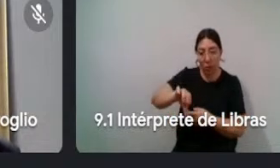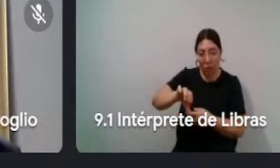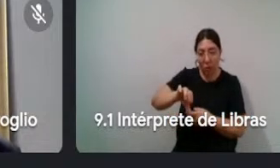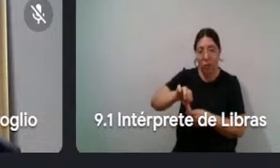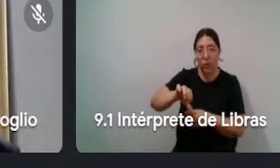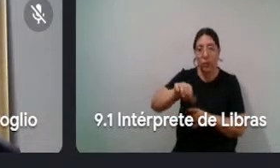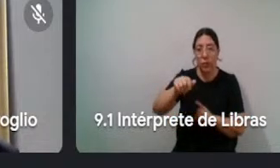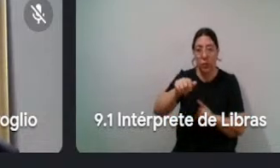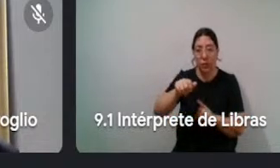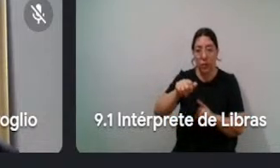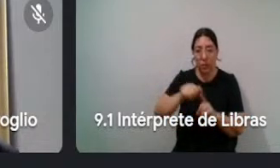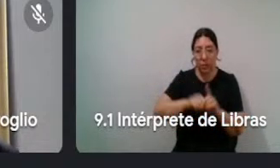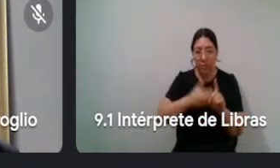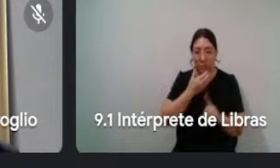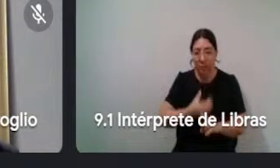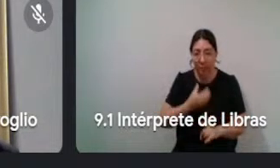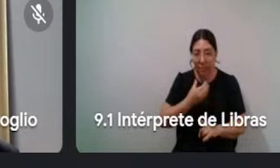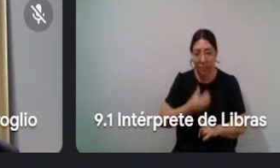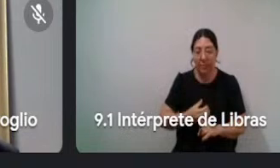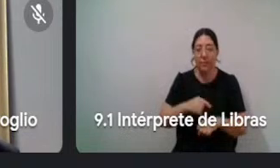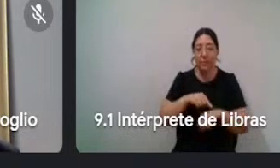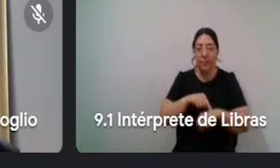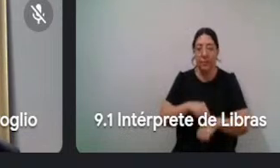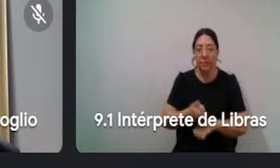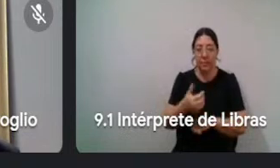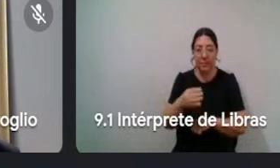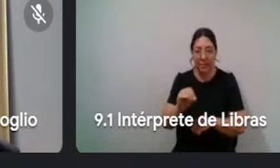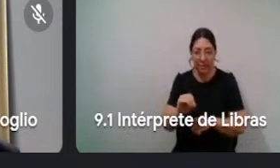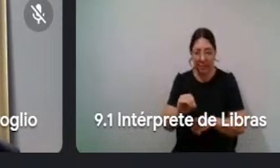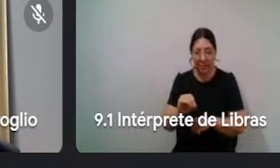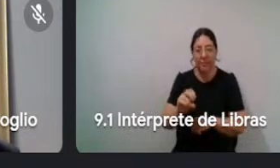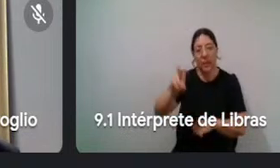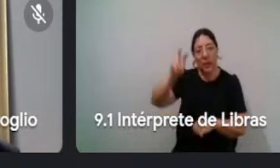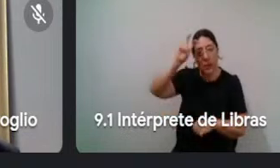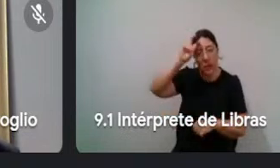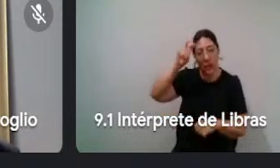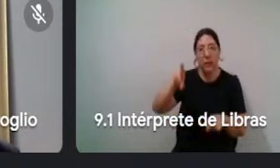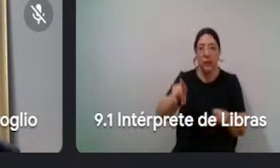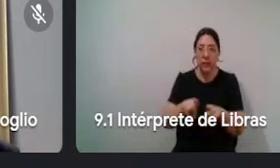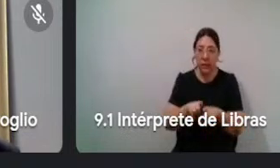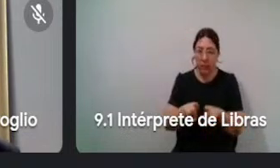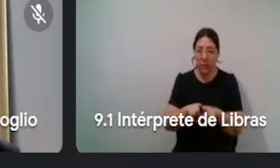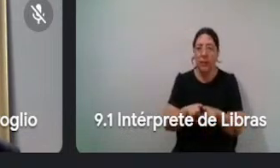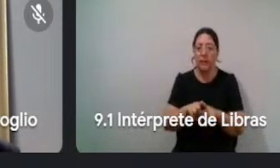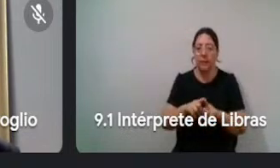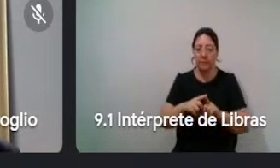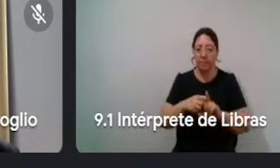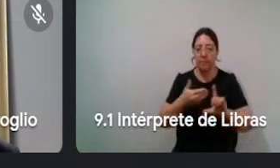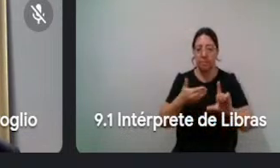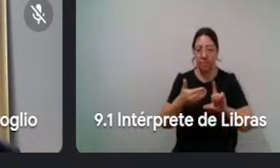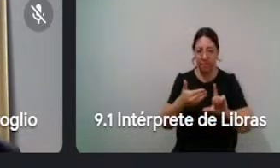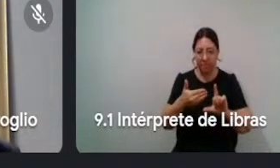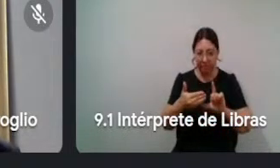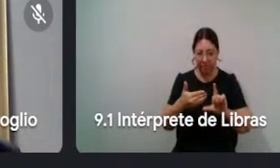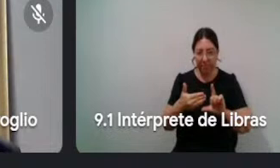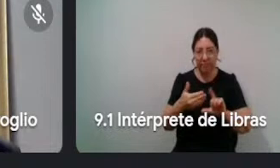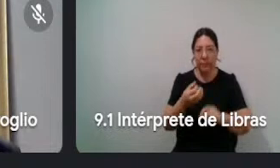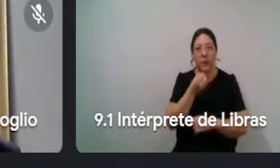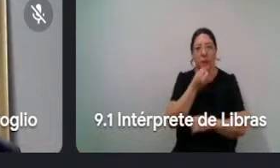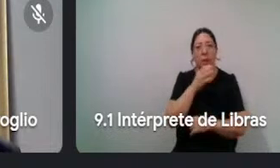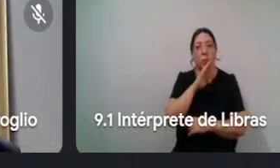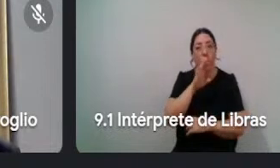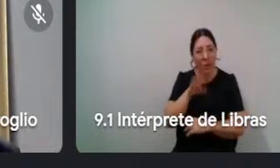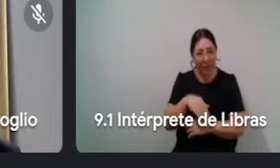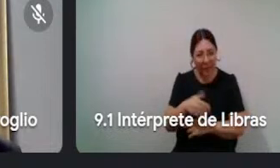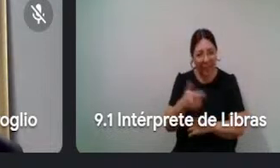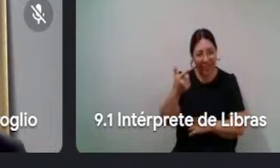9/12/2021, quinta-feira, que também será realizada por videoconferência. Então, boa tarde mais uma